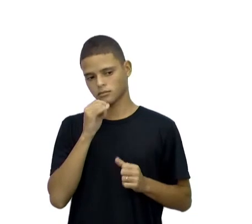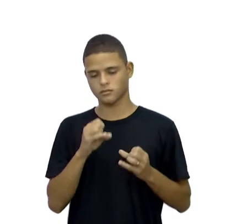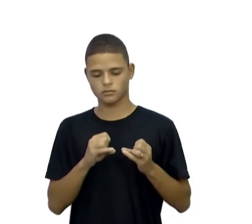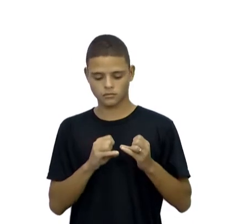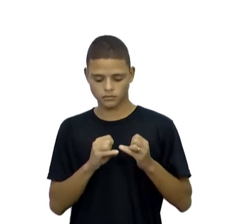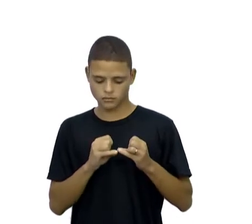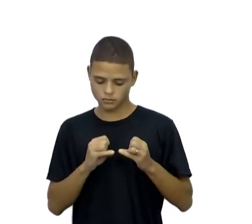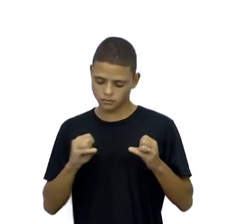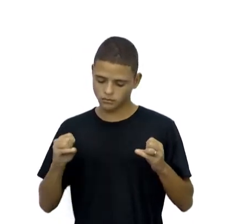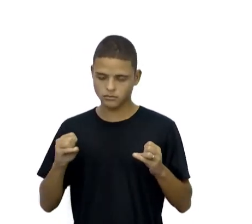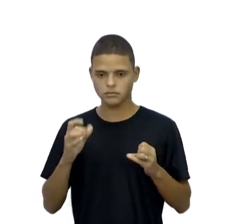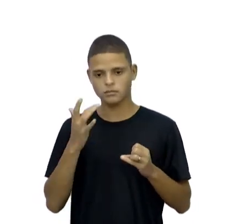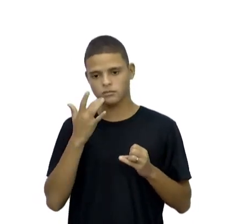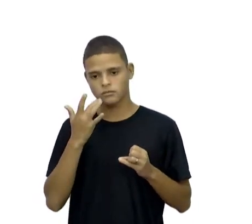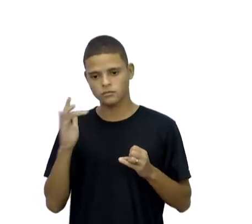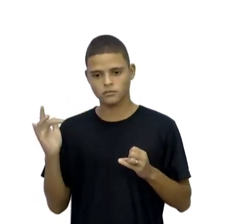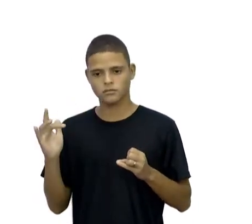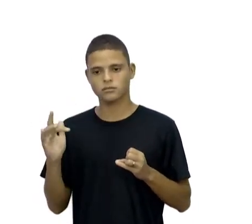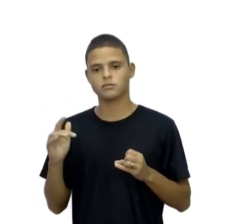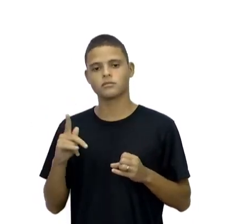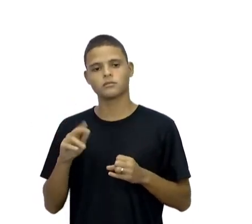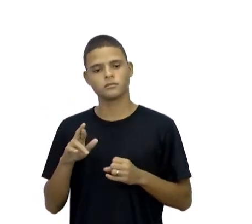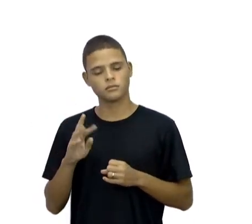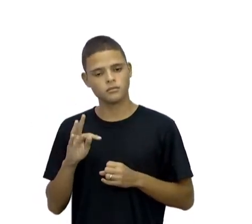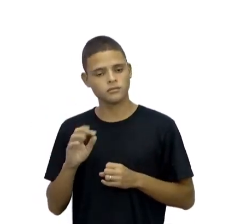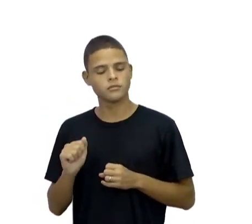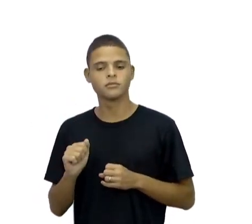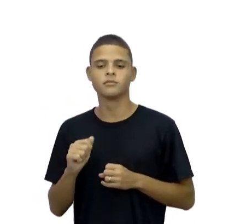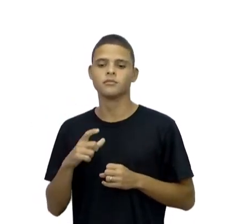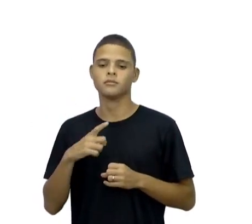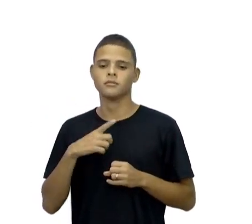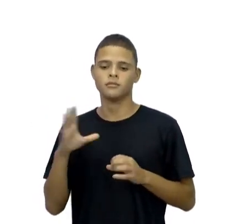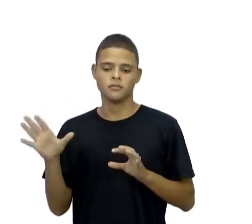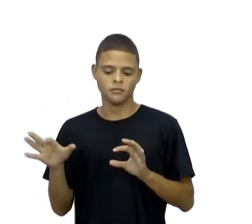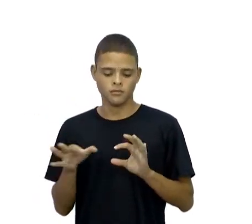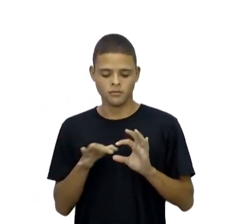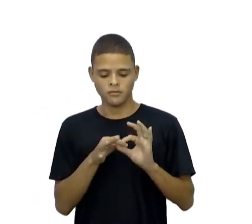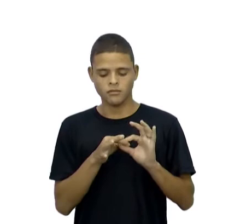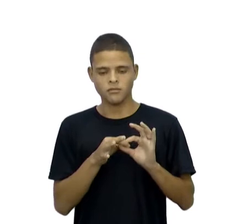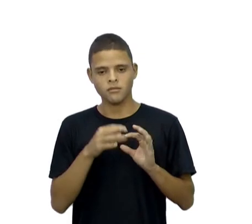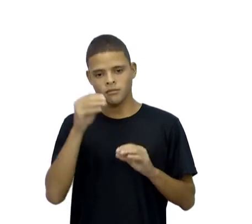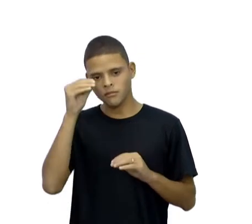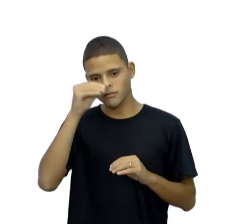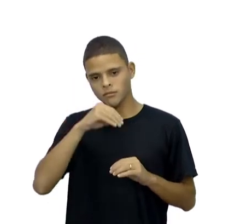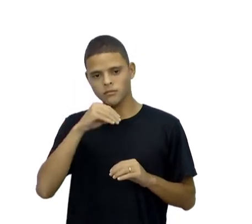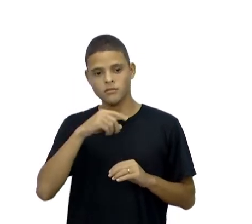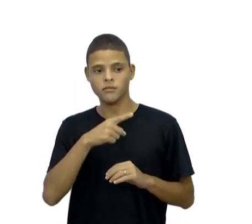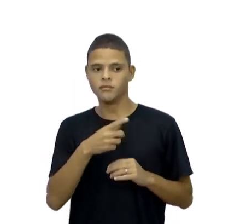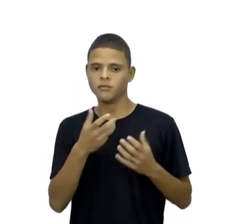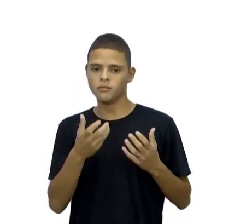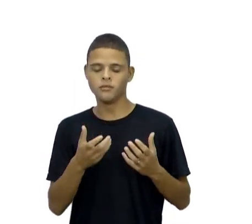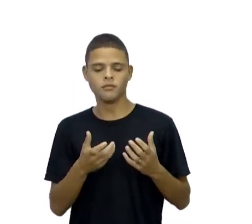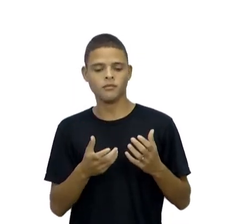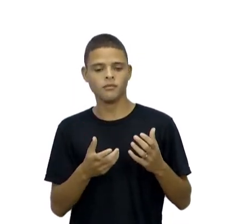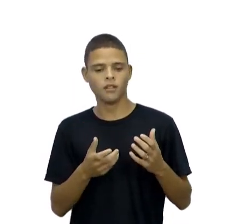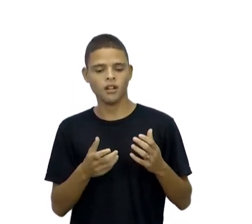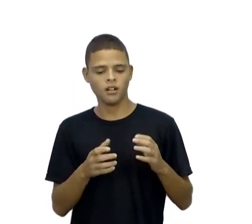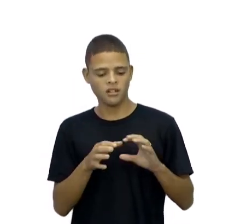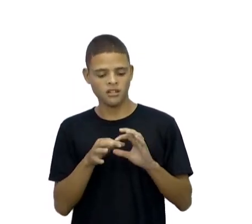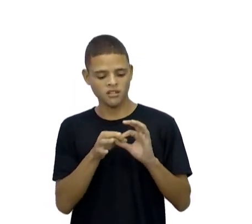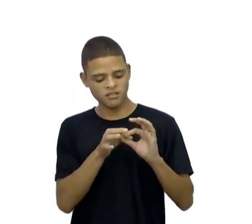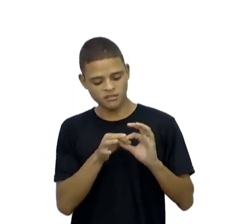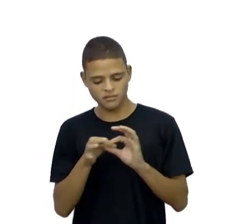prata e tudo mais, os elétrons, eles têm uma ligação fraca entre o núcleo e eles são doidos para sair daqui, a gente chama isso de